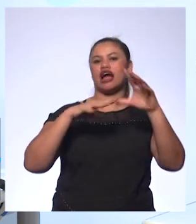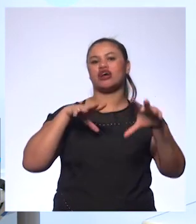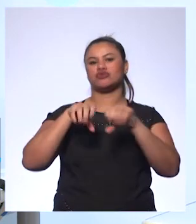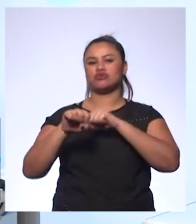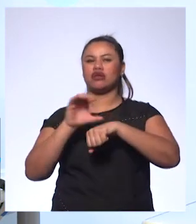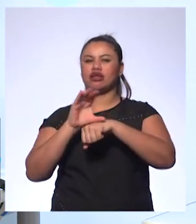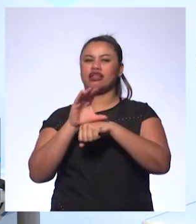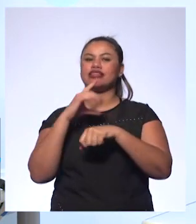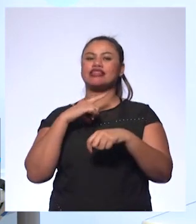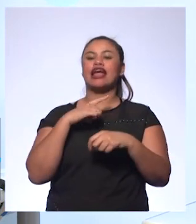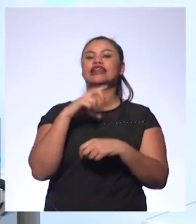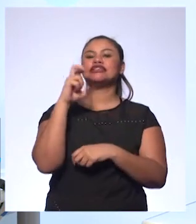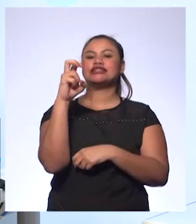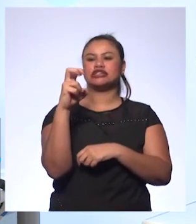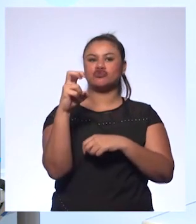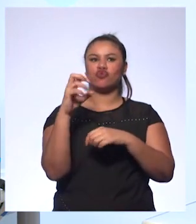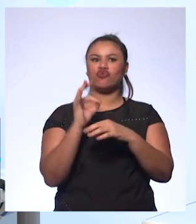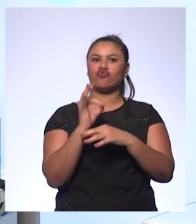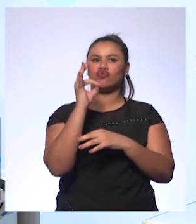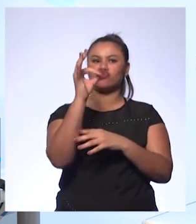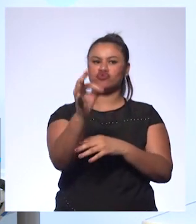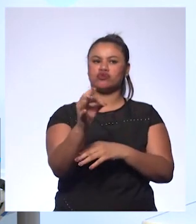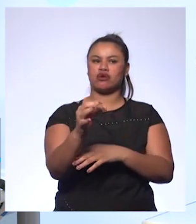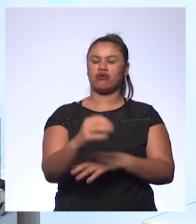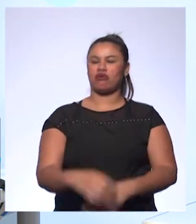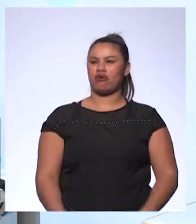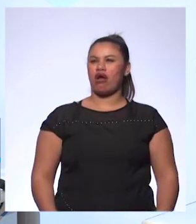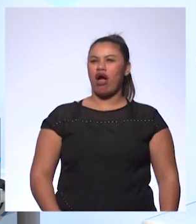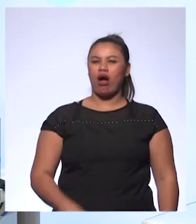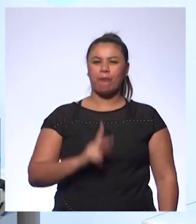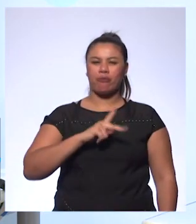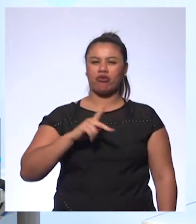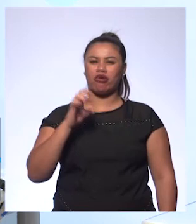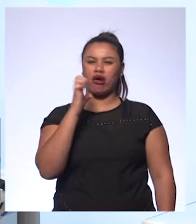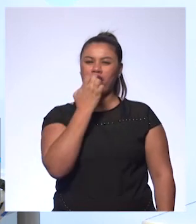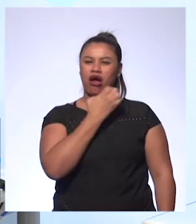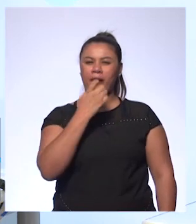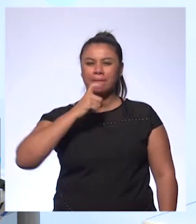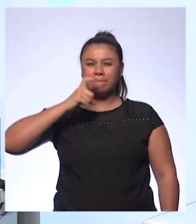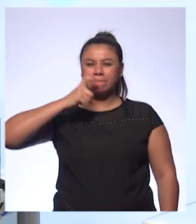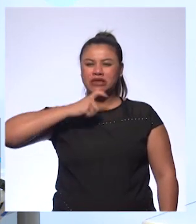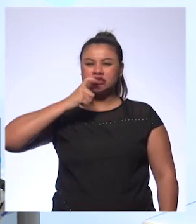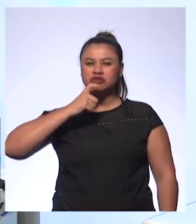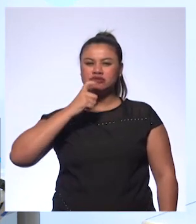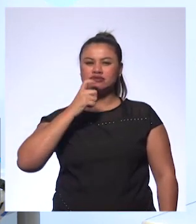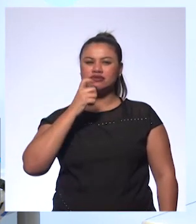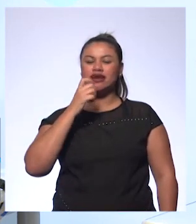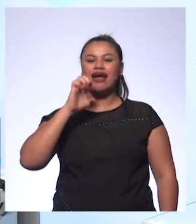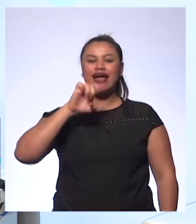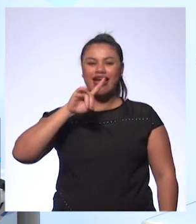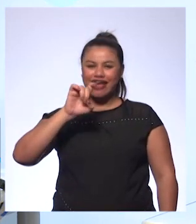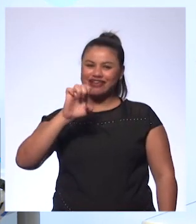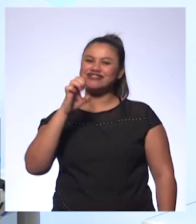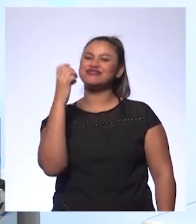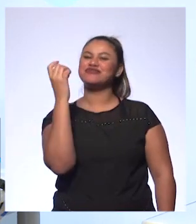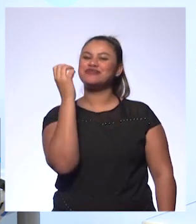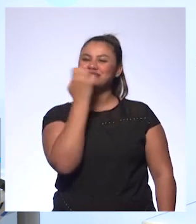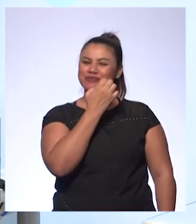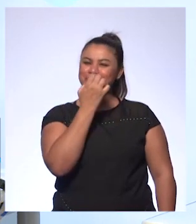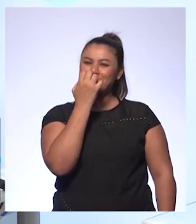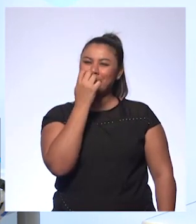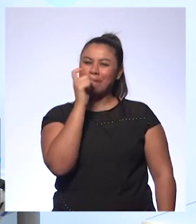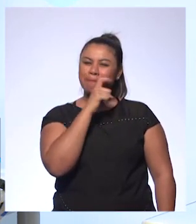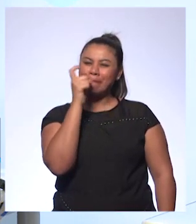fazendo um curso vou falar assim ela tem 5 tipos de futuro é só falar o Edi mentiu para mim aí coloca hashtag admitiu não gente não é assim a gente